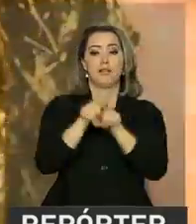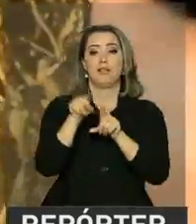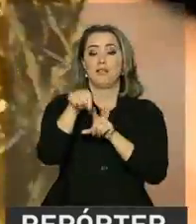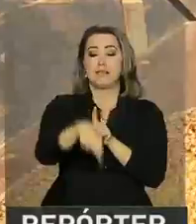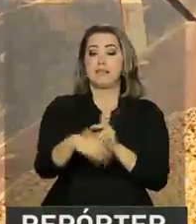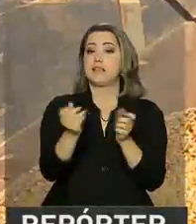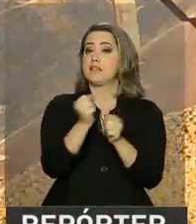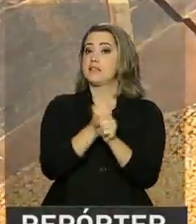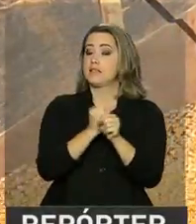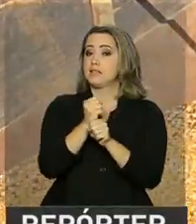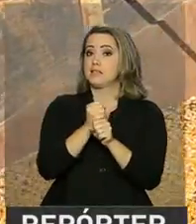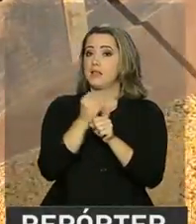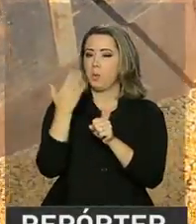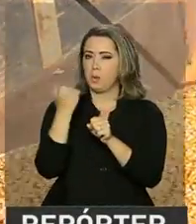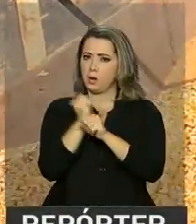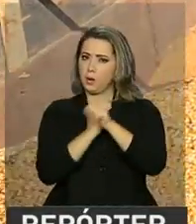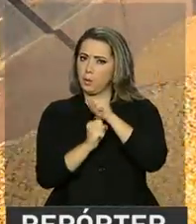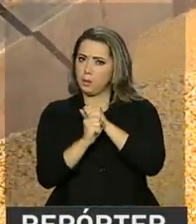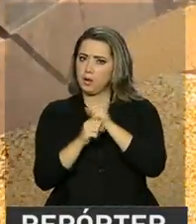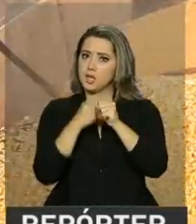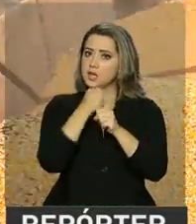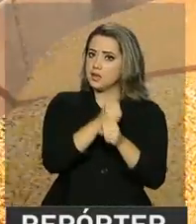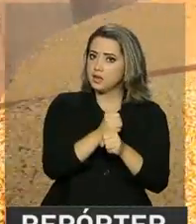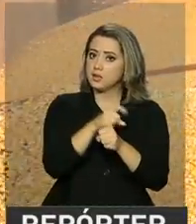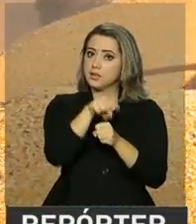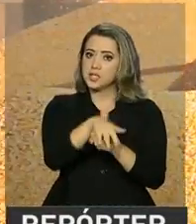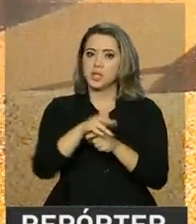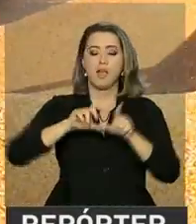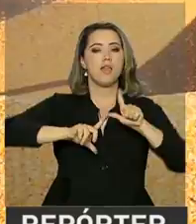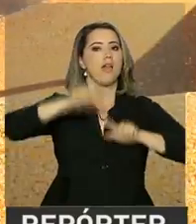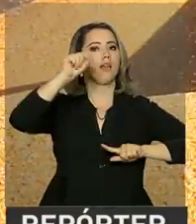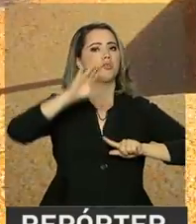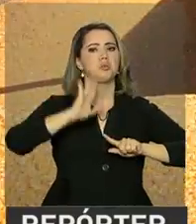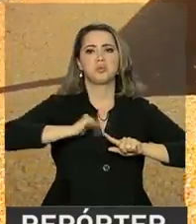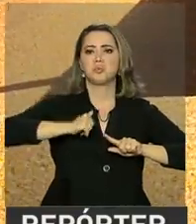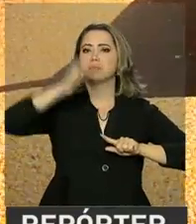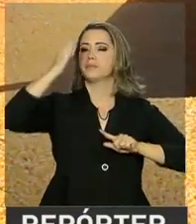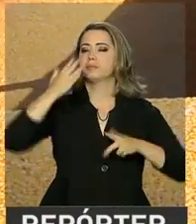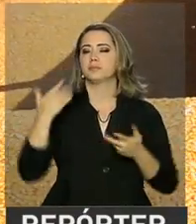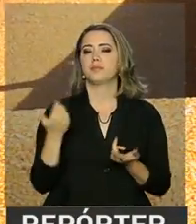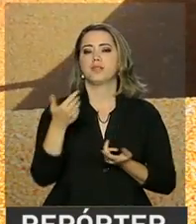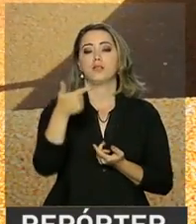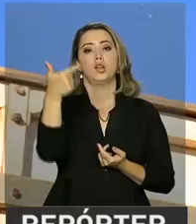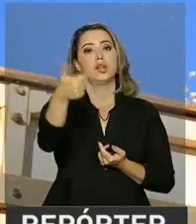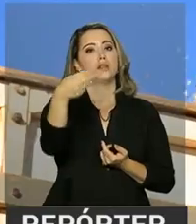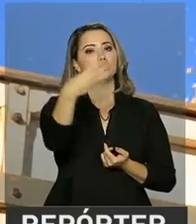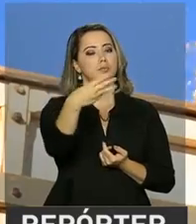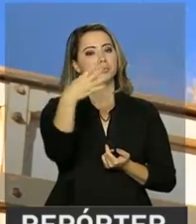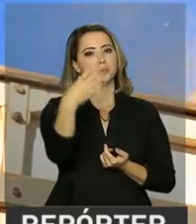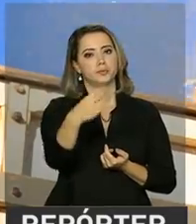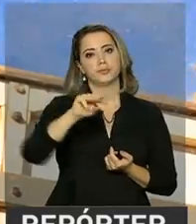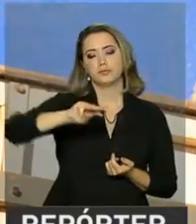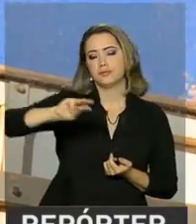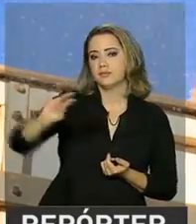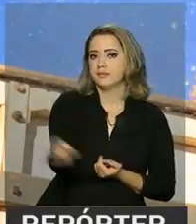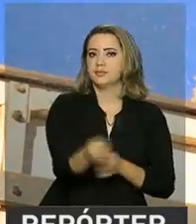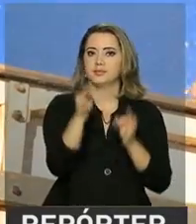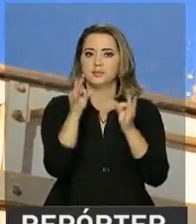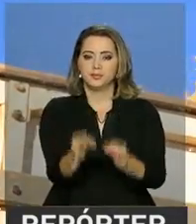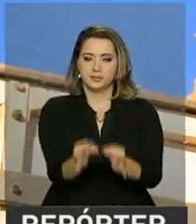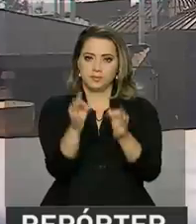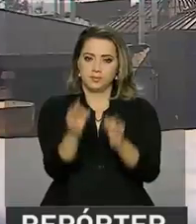2016 2017 superar o recorde a expectativa é que a produção passe dos 234 milhões de